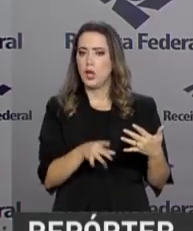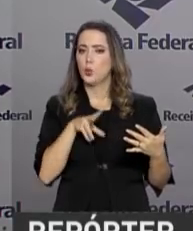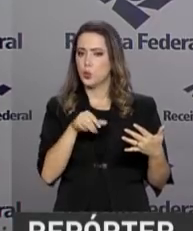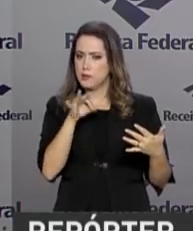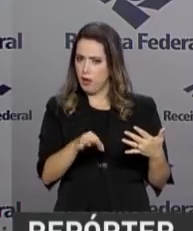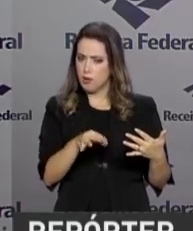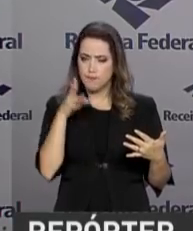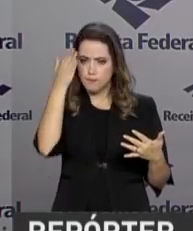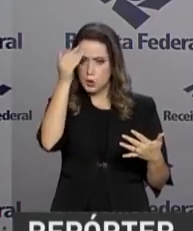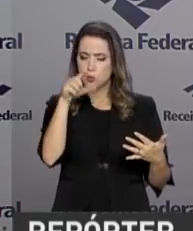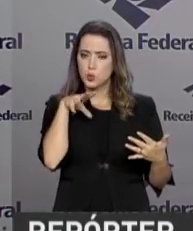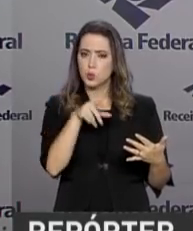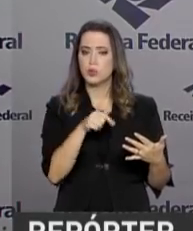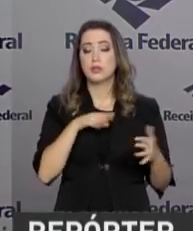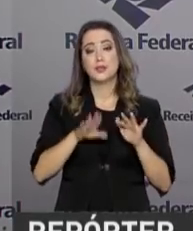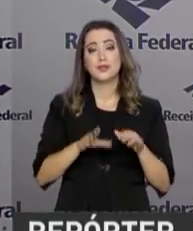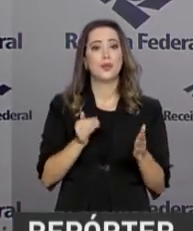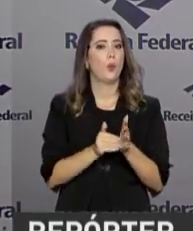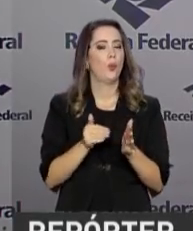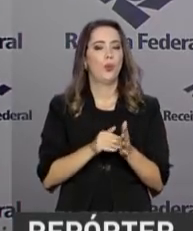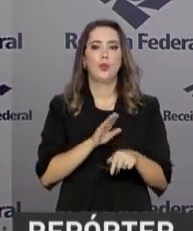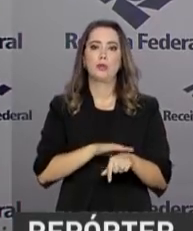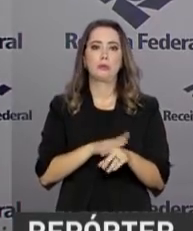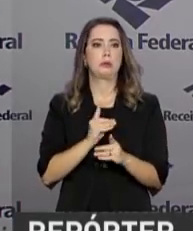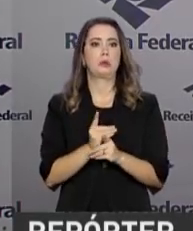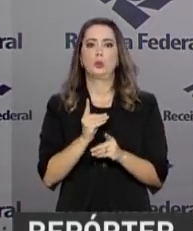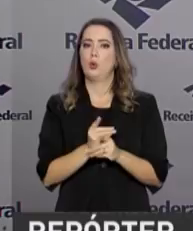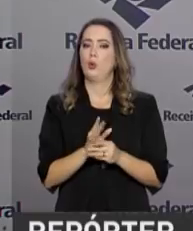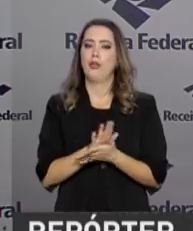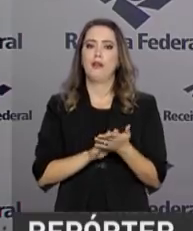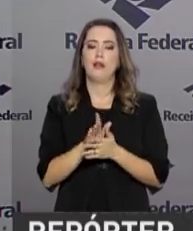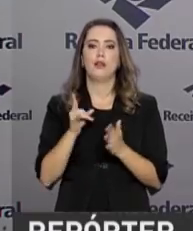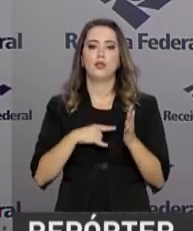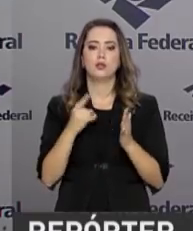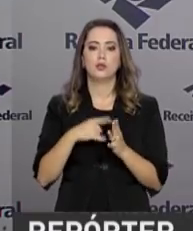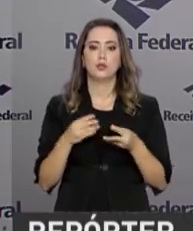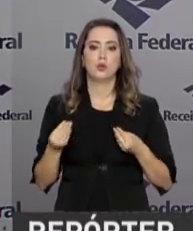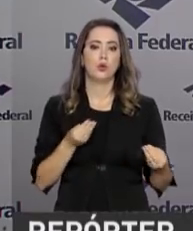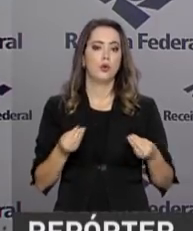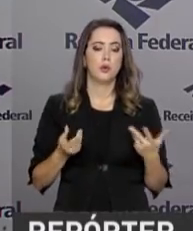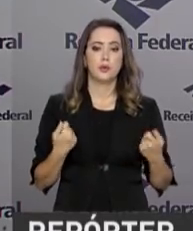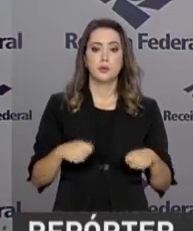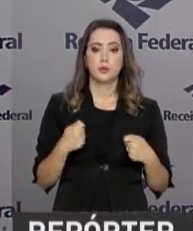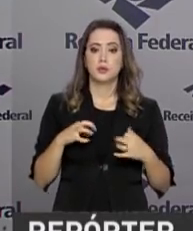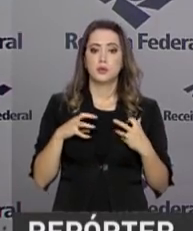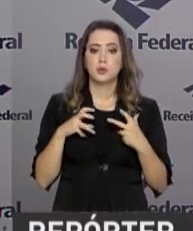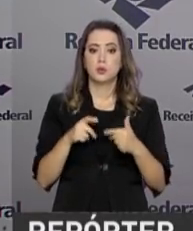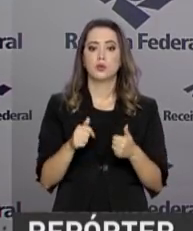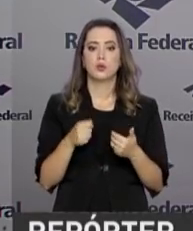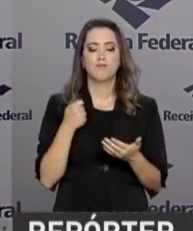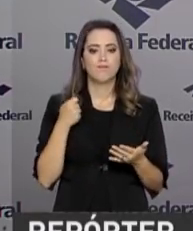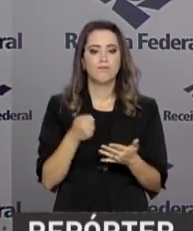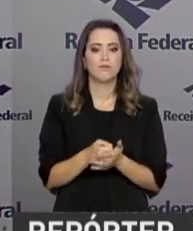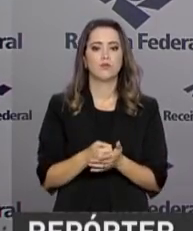os documentos. Ele deixa para a última hora, depois não encontra os documentos, né? Documentos de fonte pagadora, que ele tem que incluir todas,